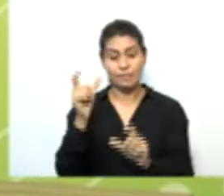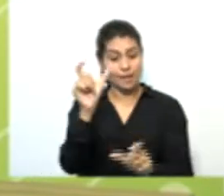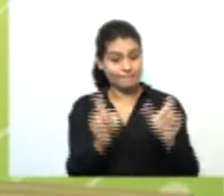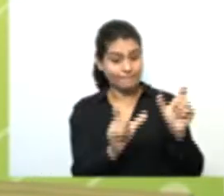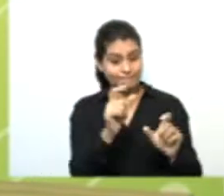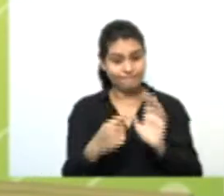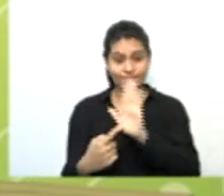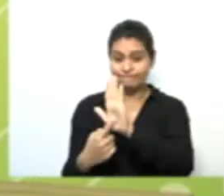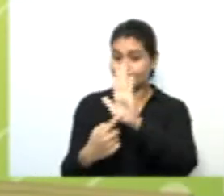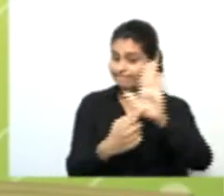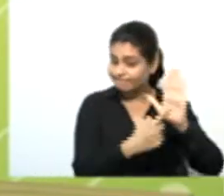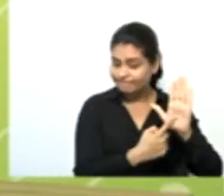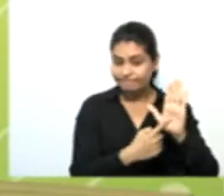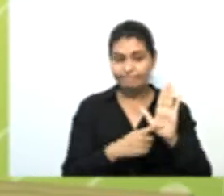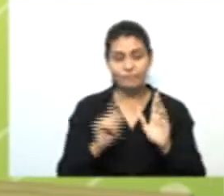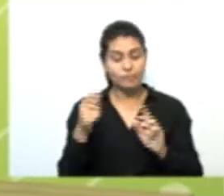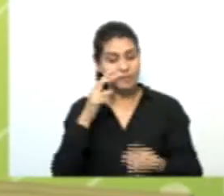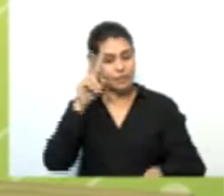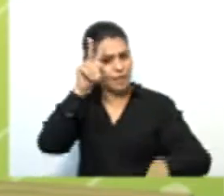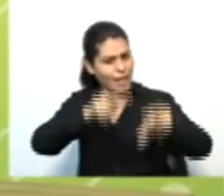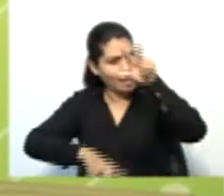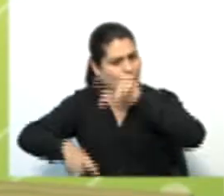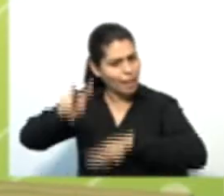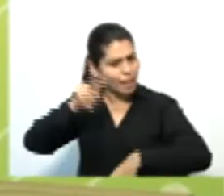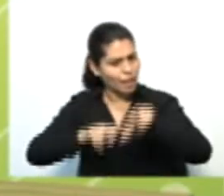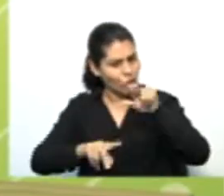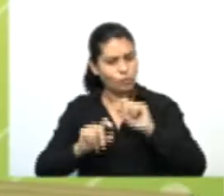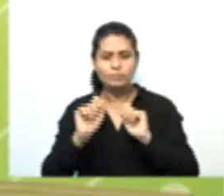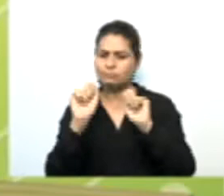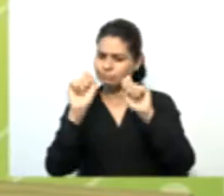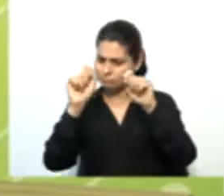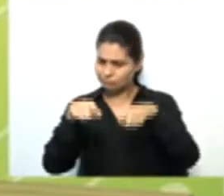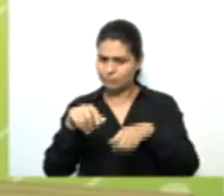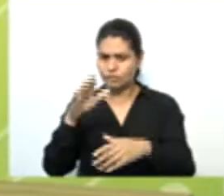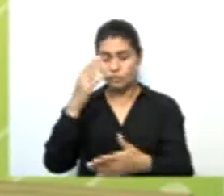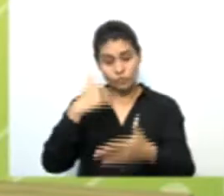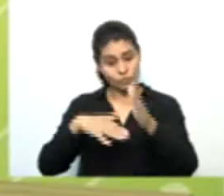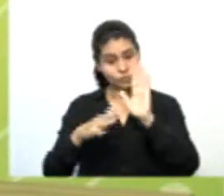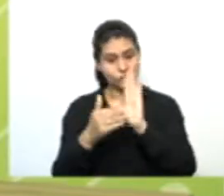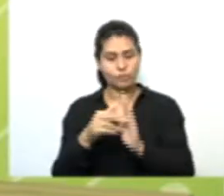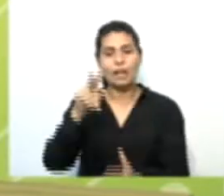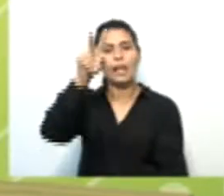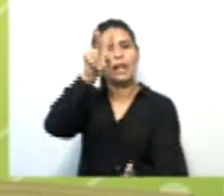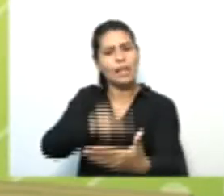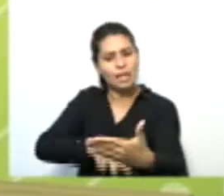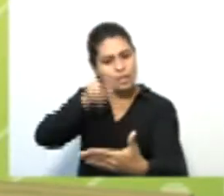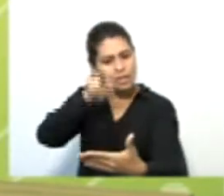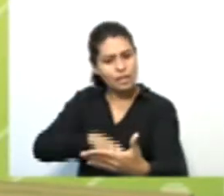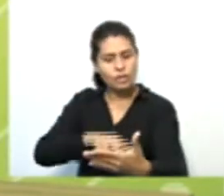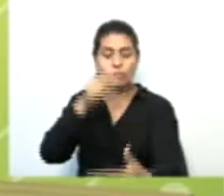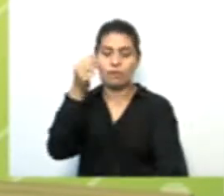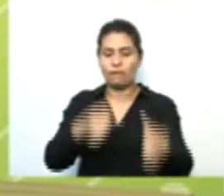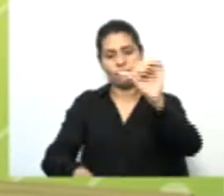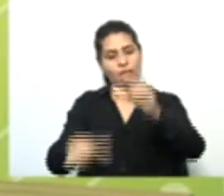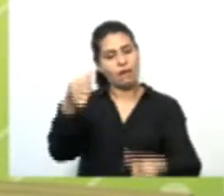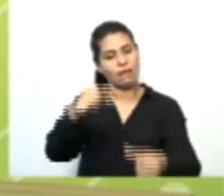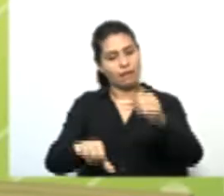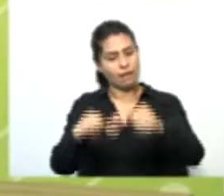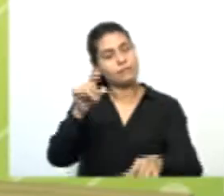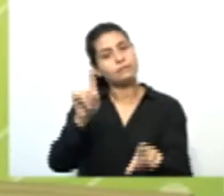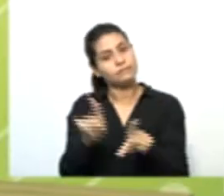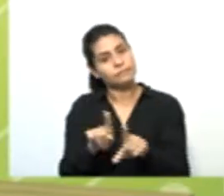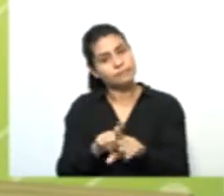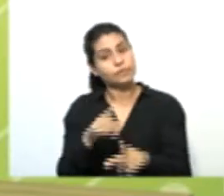Então, não pense que a gente não lê o que vocês fazem. Tudo por nós é lido, tudo por nós é avaliado. E